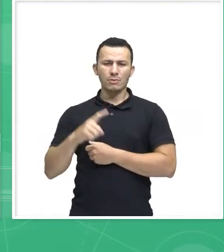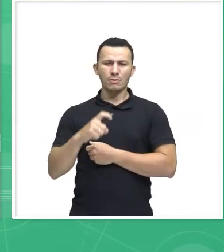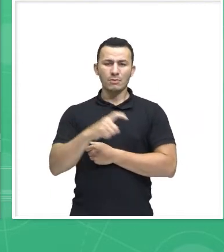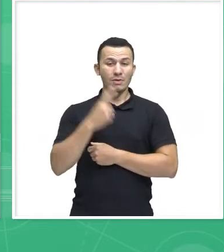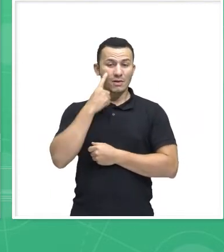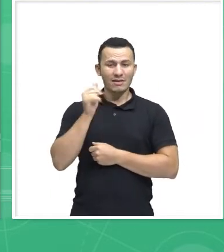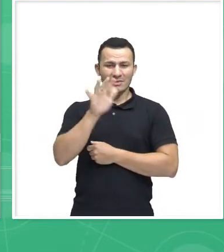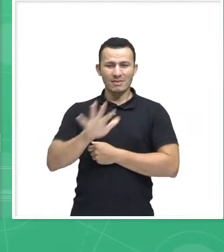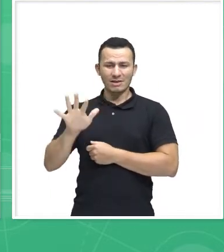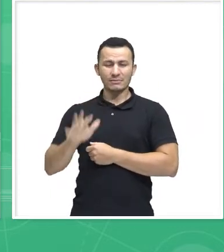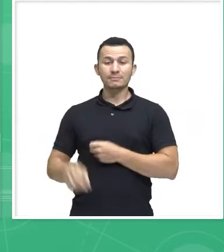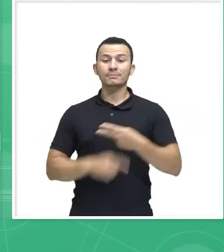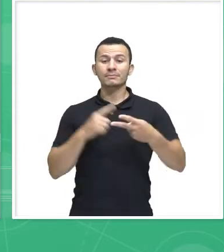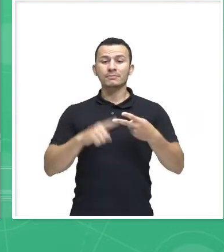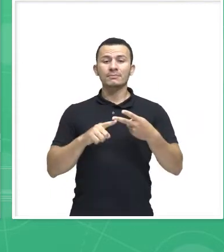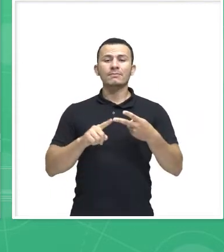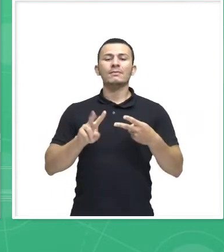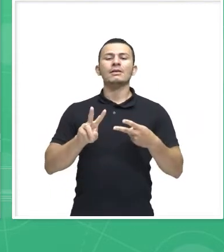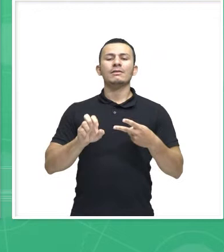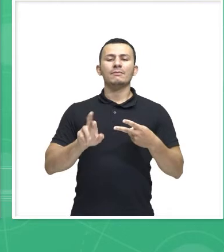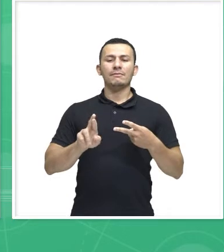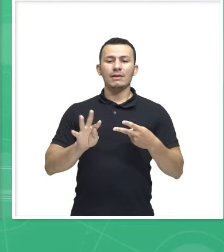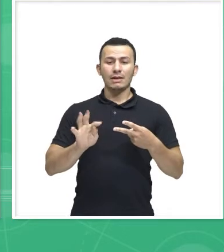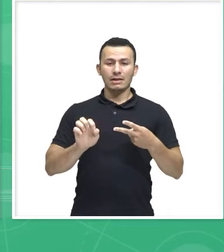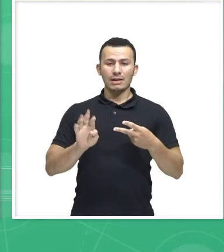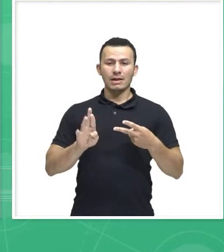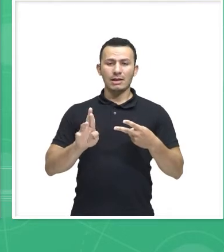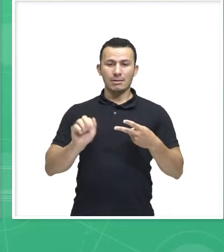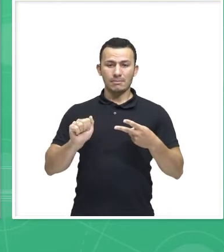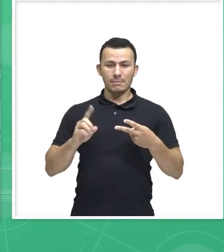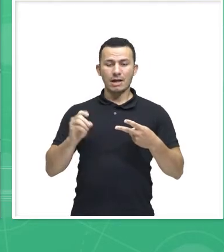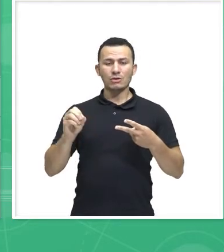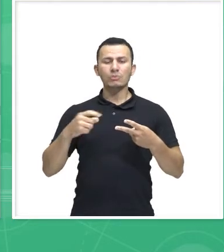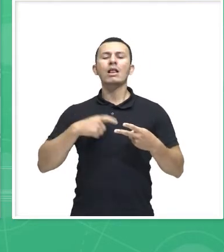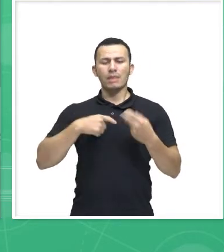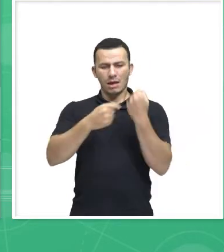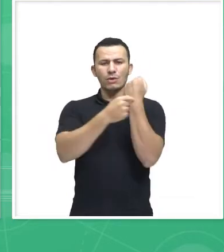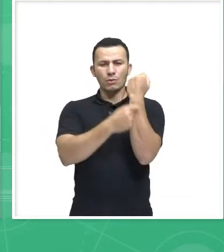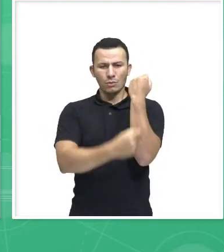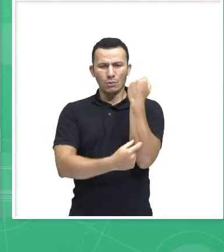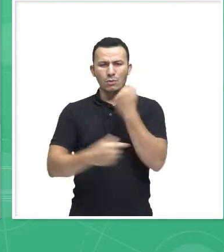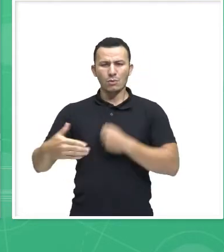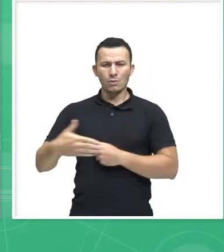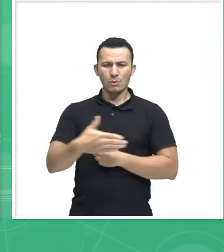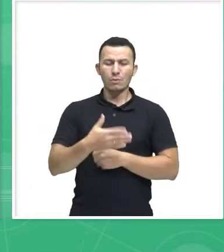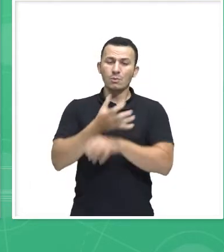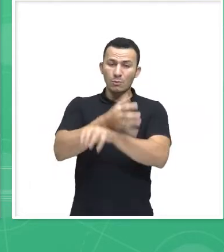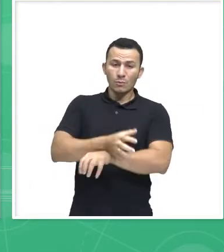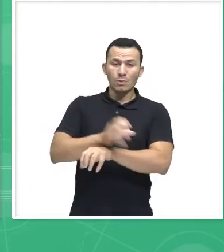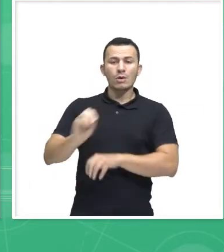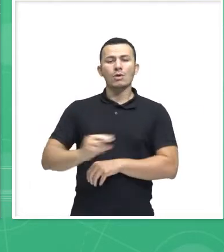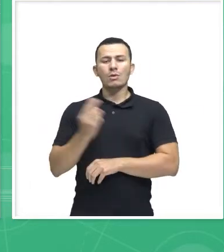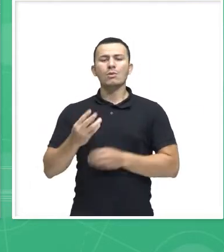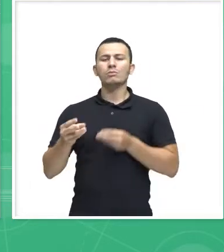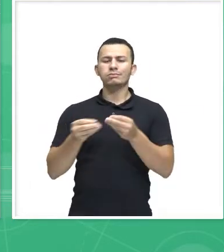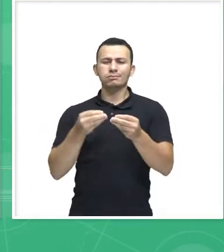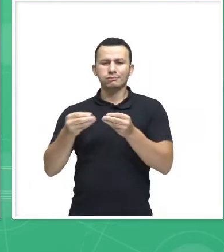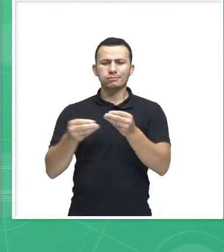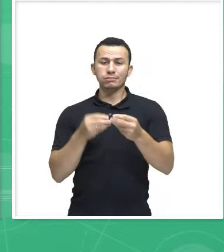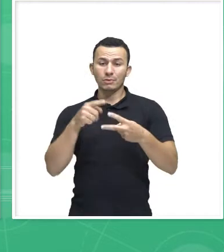já os vertebrados são aqueles que possuem coluna vertebral seja ela óssea ou